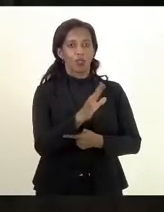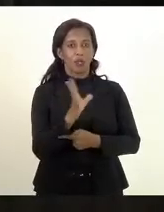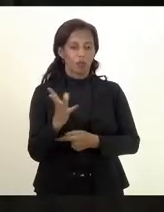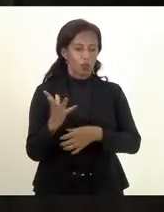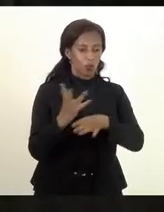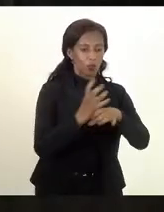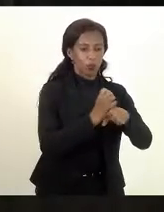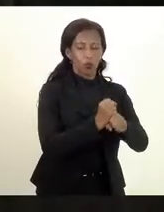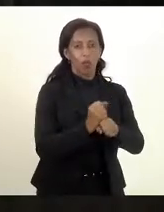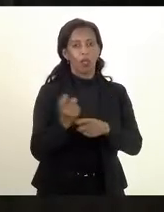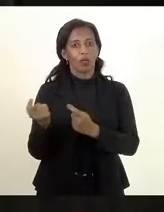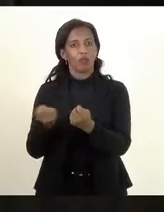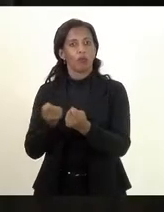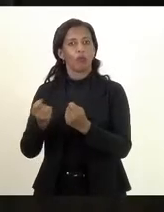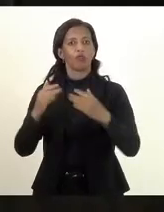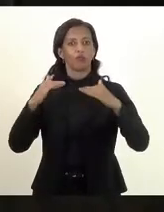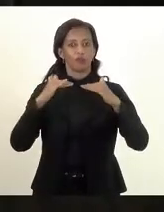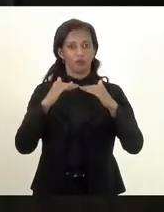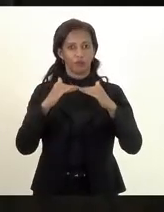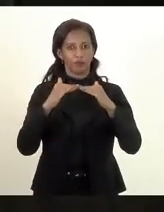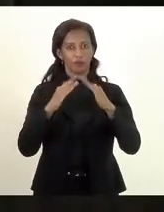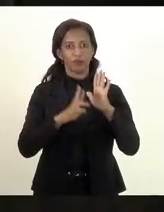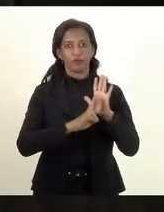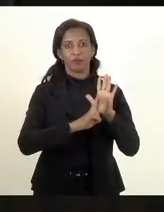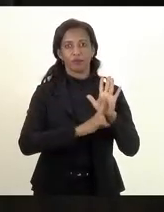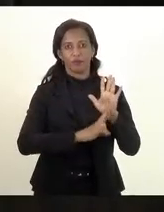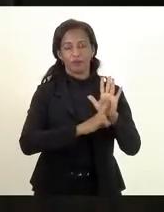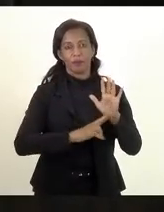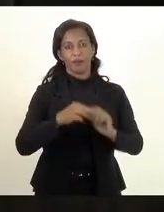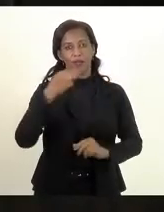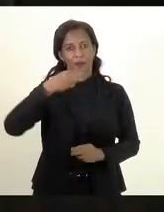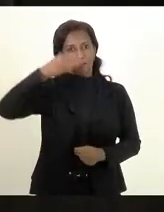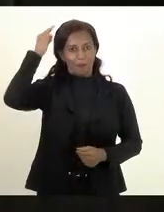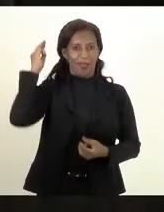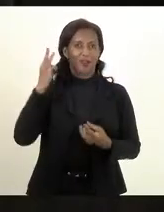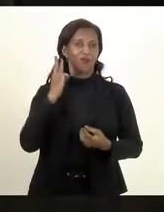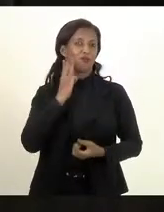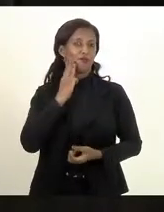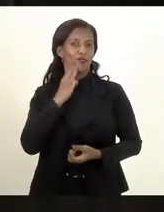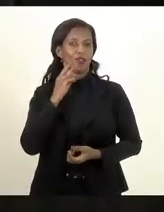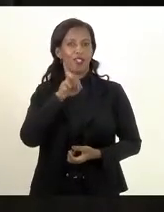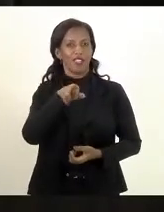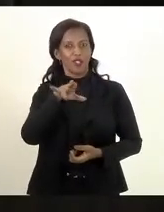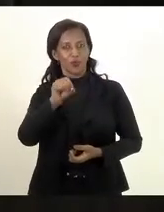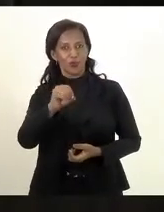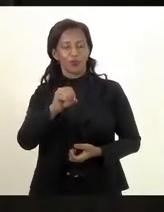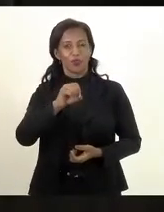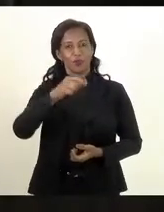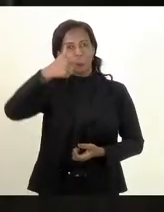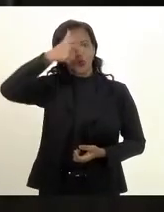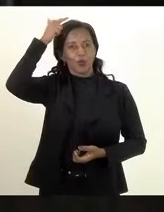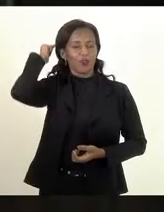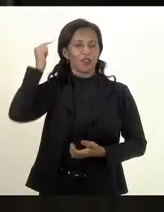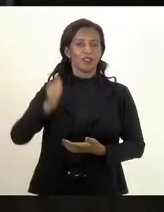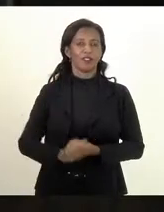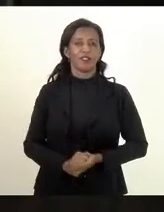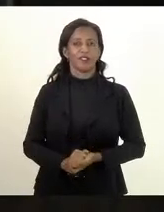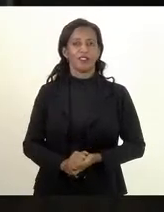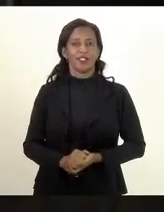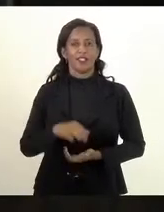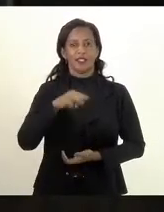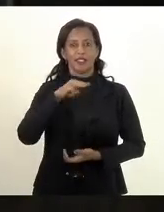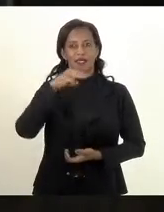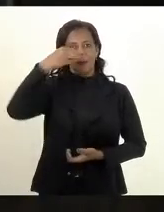Financeiro e Controle Favorável. Relatores, deputado Márcio Pacheco, Valdeco Carneiro, Eurico Júnior, Luiz Paulo e Márcio